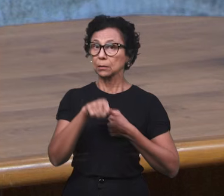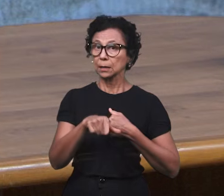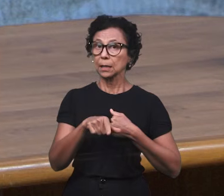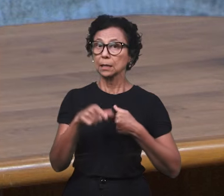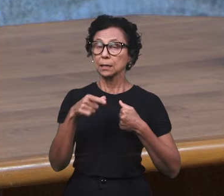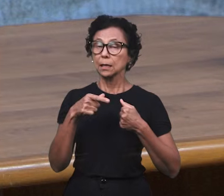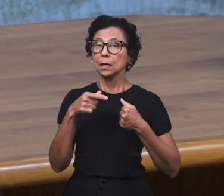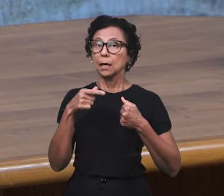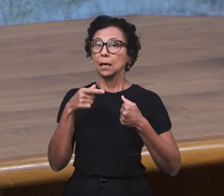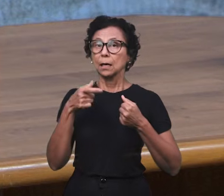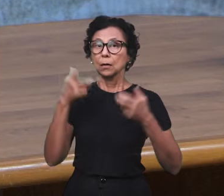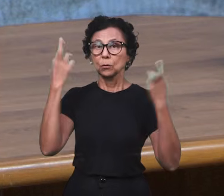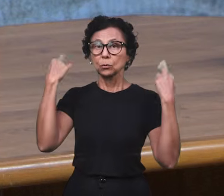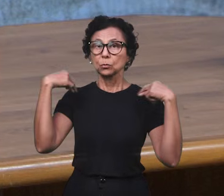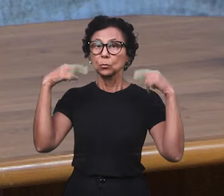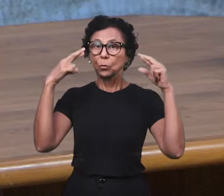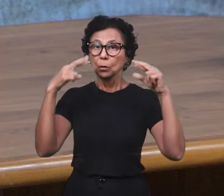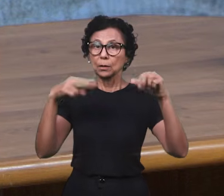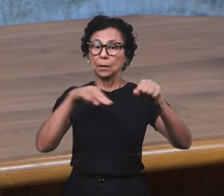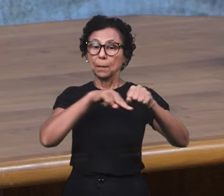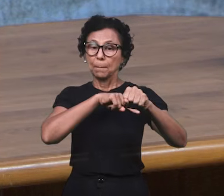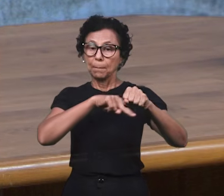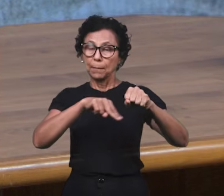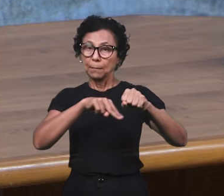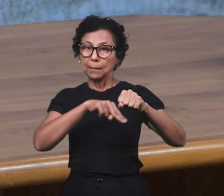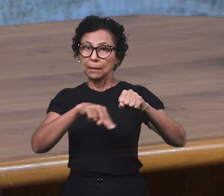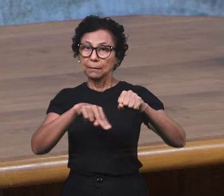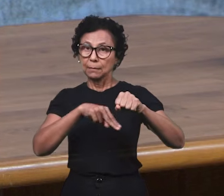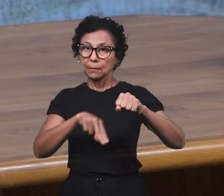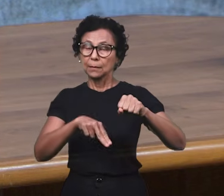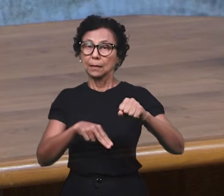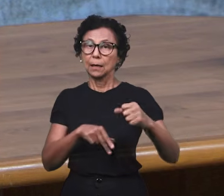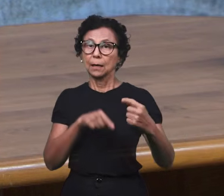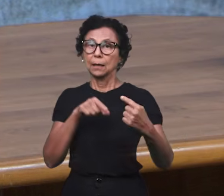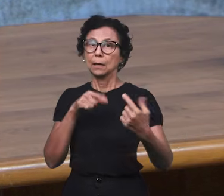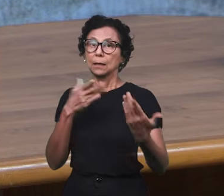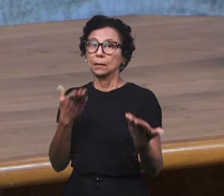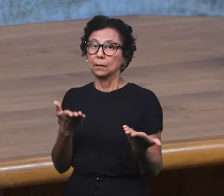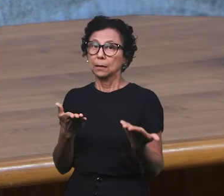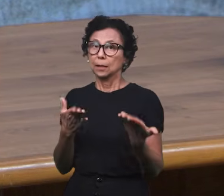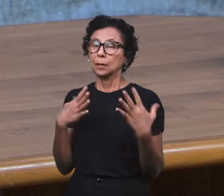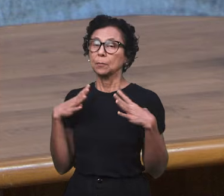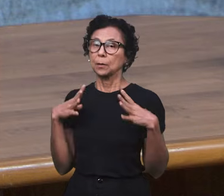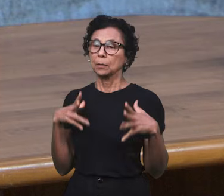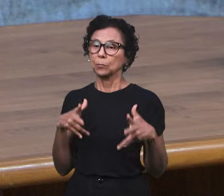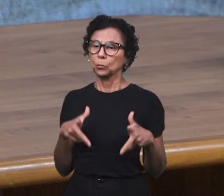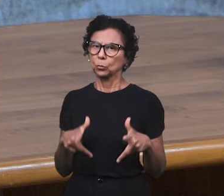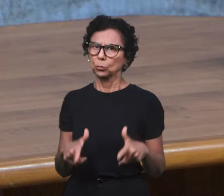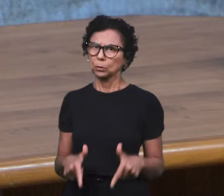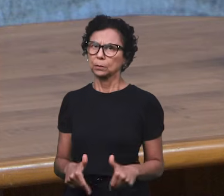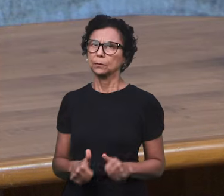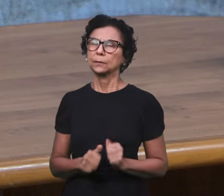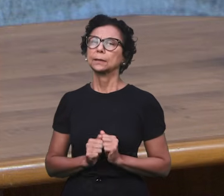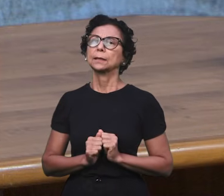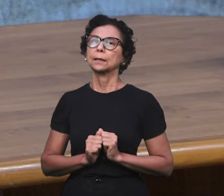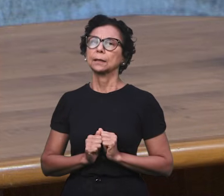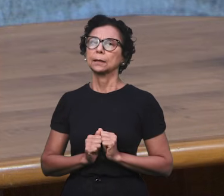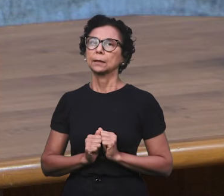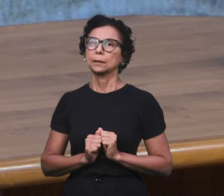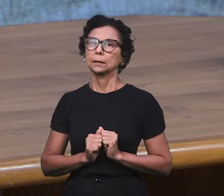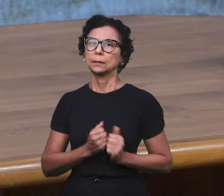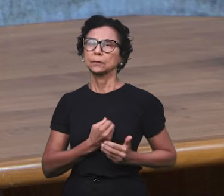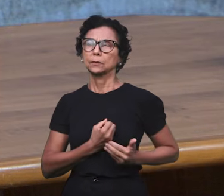da Páscoa por todo aquele que não estava limpo, para o santificarem ao